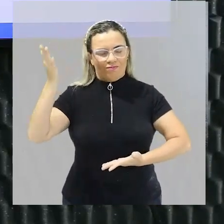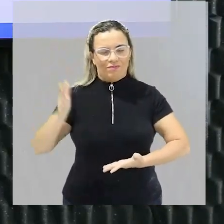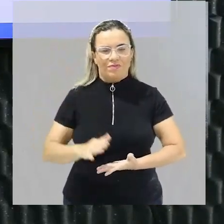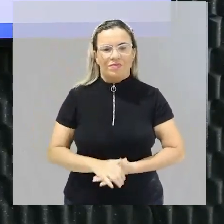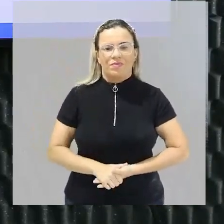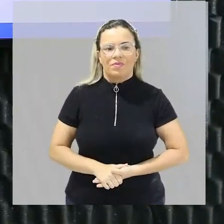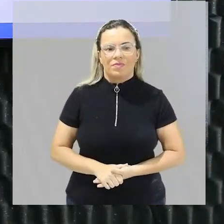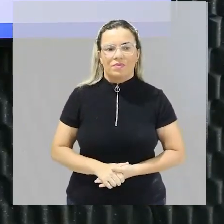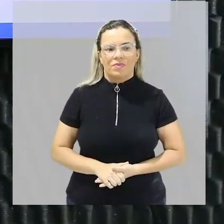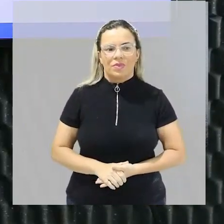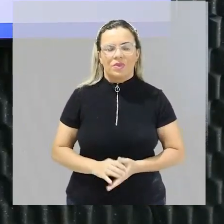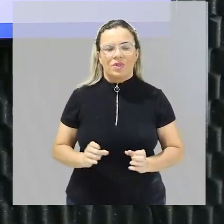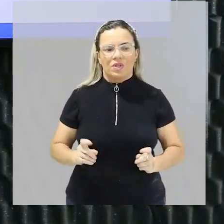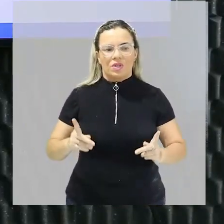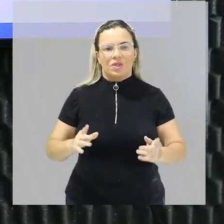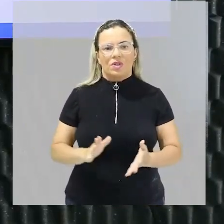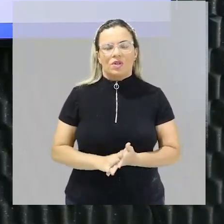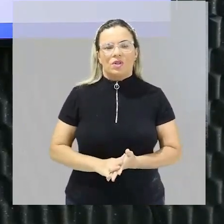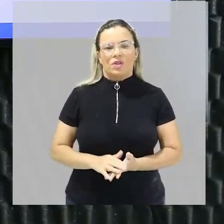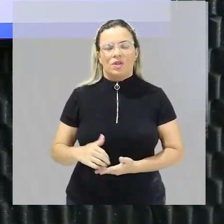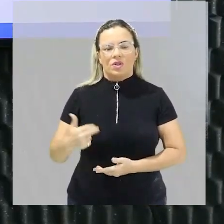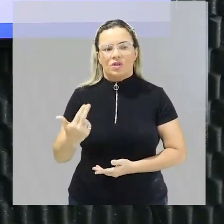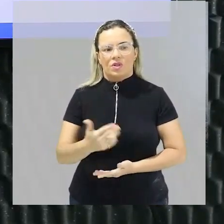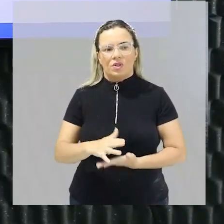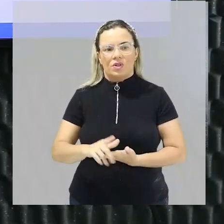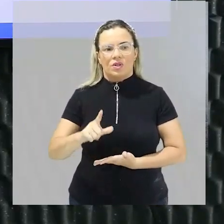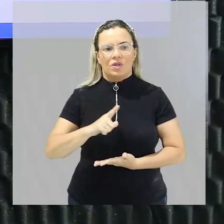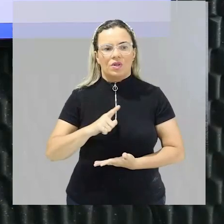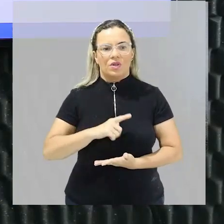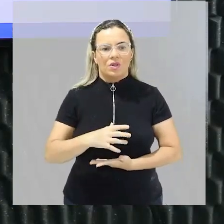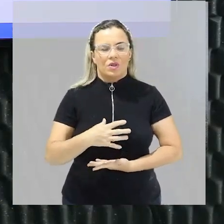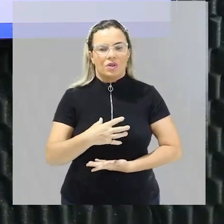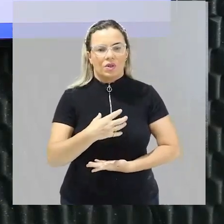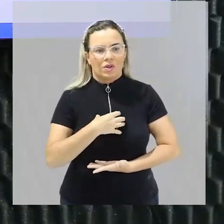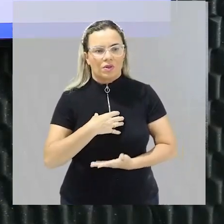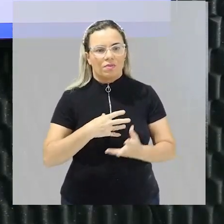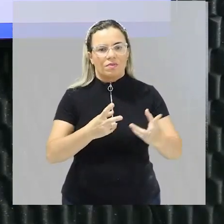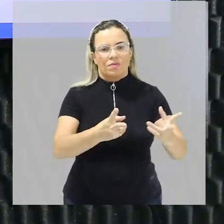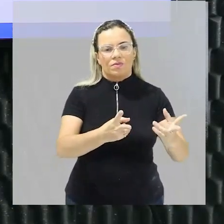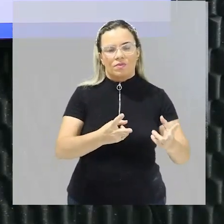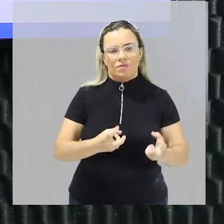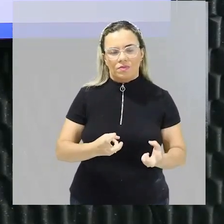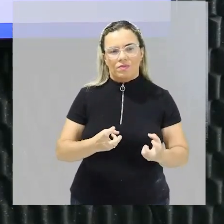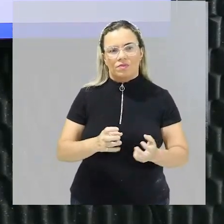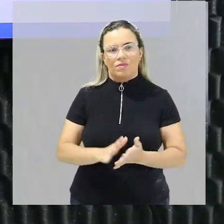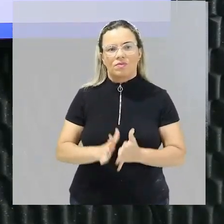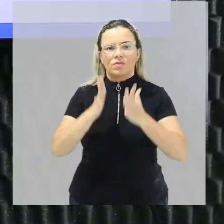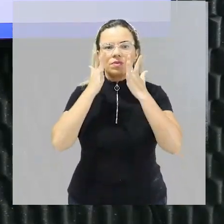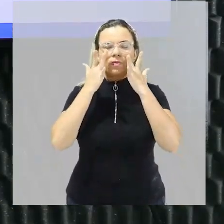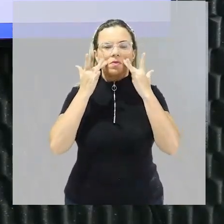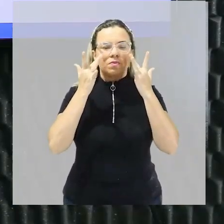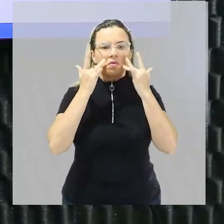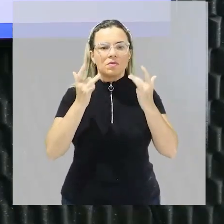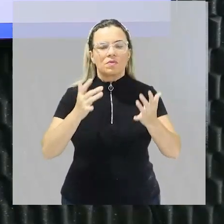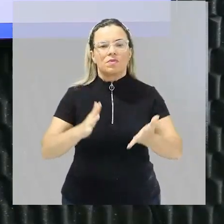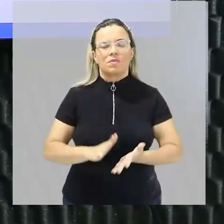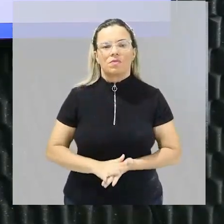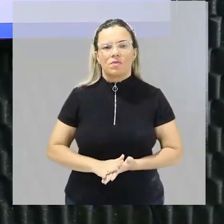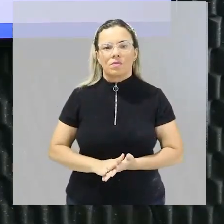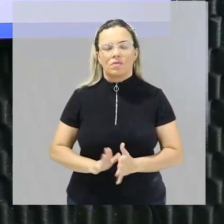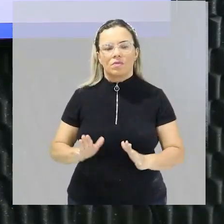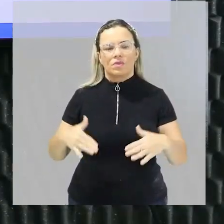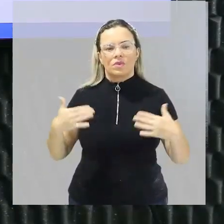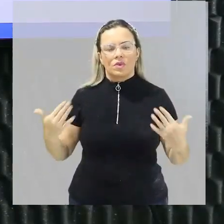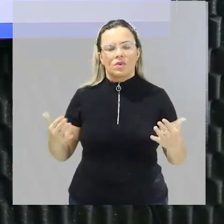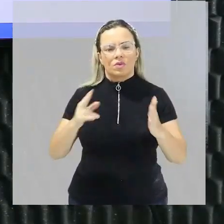ok? Nós temos aqui os sentidos, a percepção, a arte.